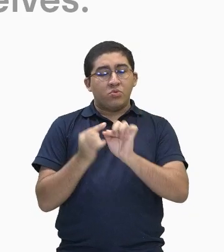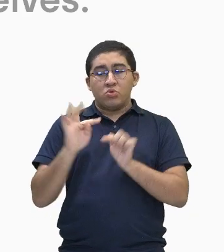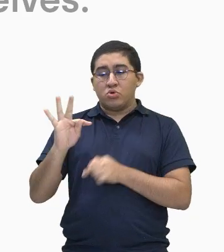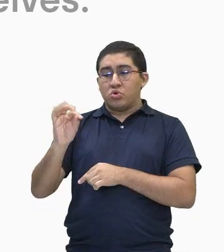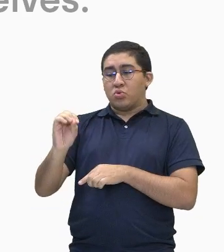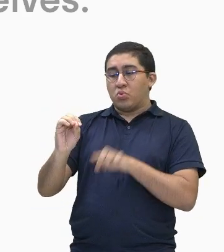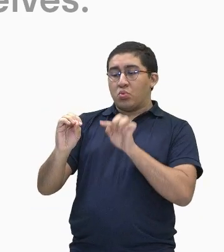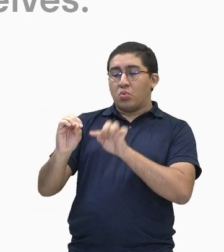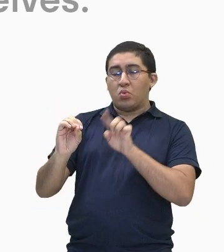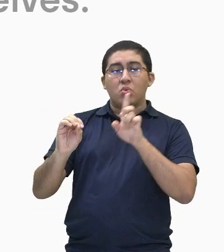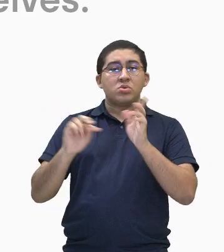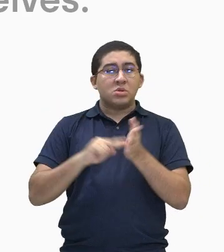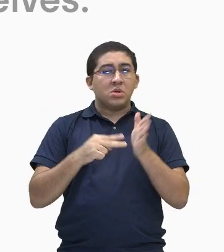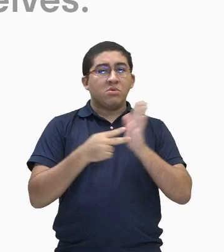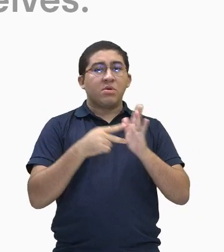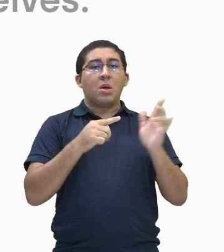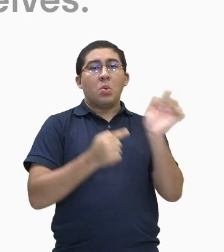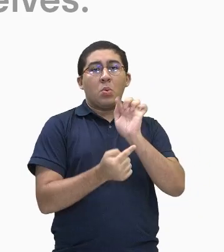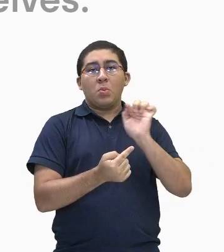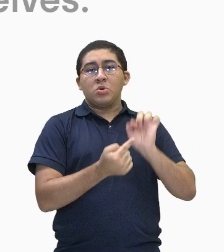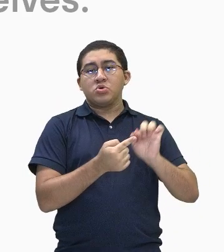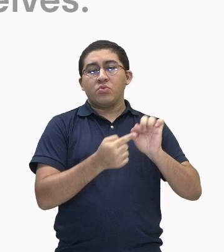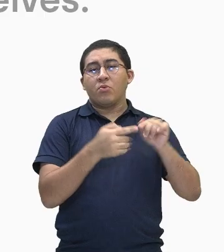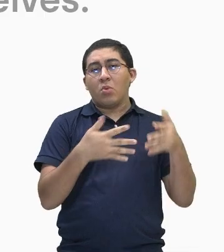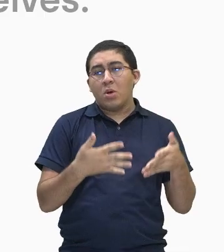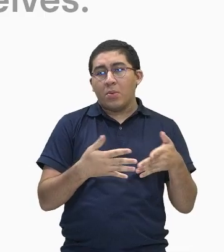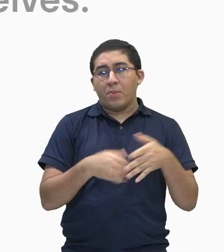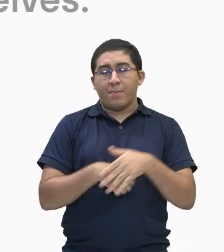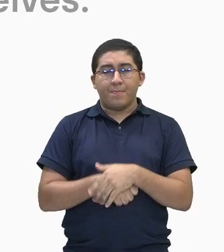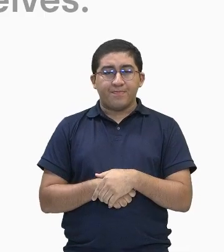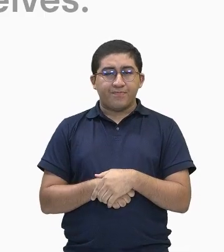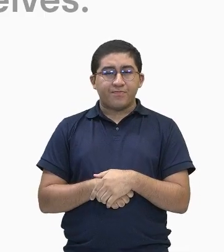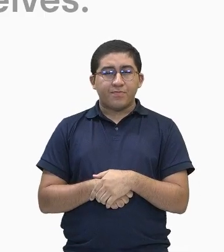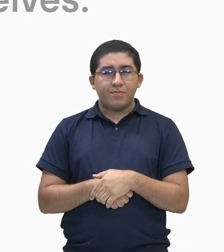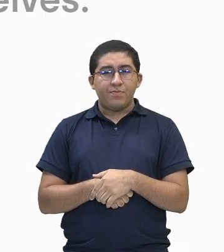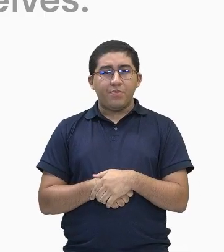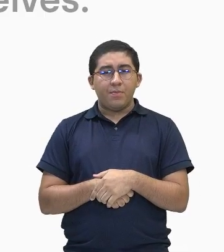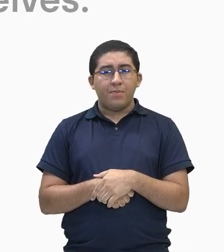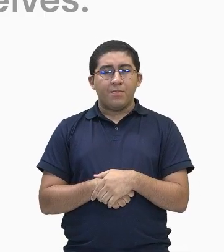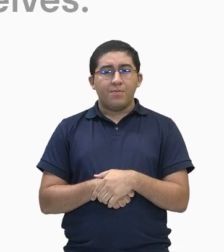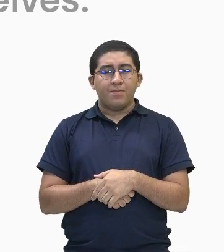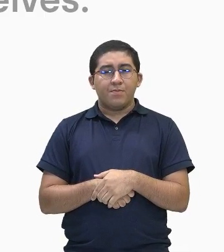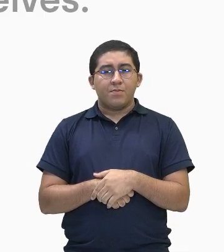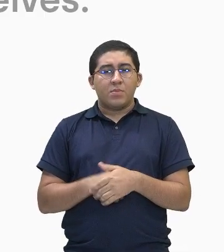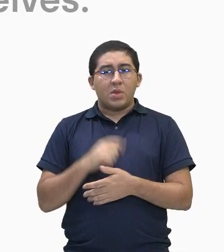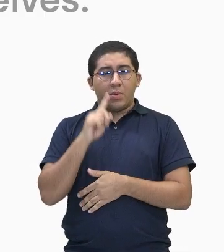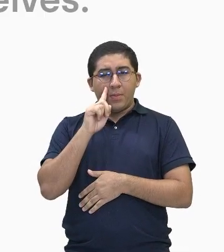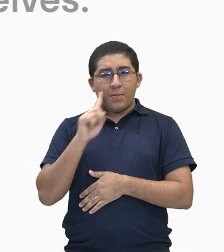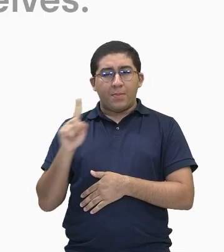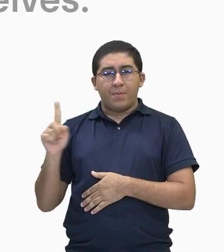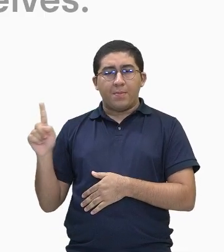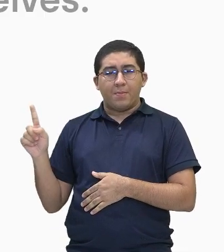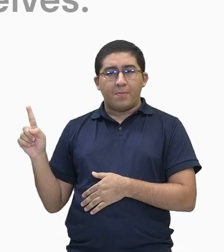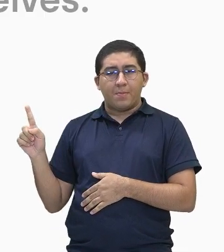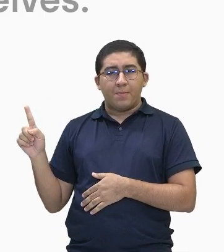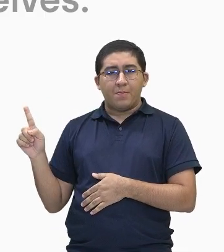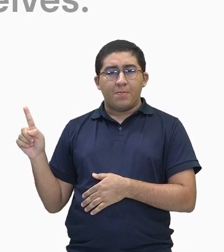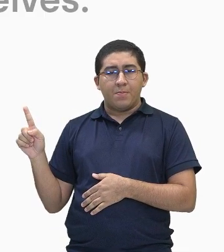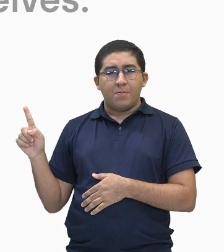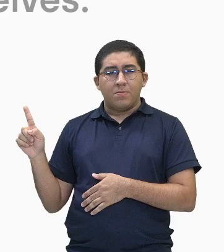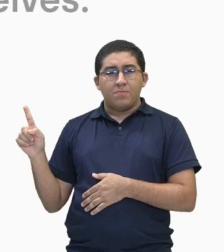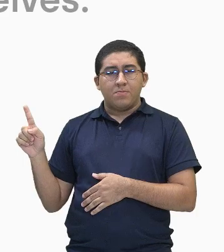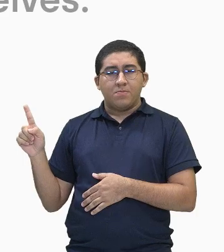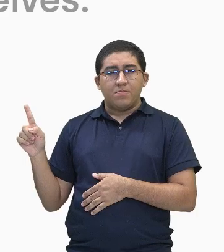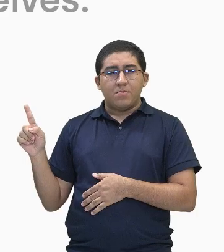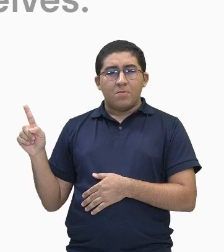defender. Vamos usar também o infinitivo, pessoal. Vejam aqui. Né? Então, tá aqui. Esse aqui é o infinitivo, ele é